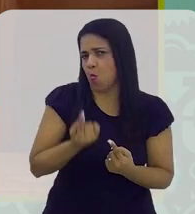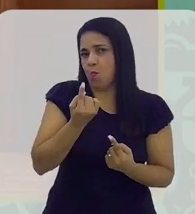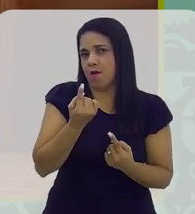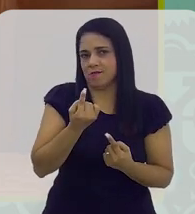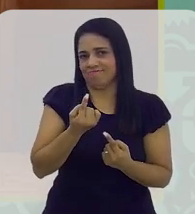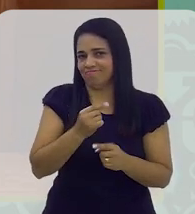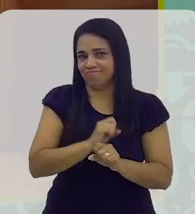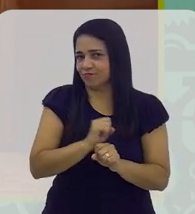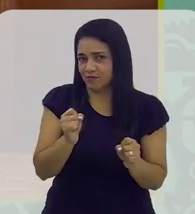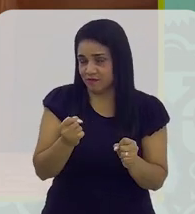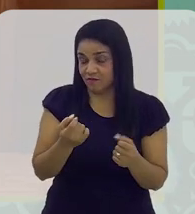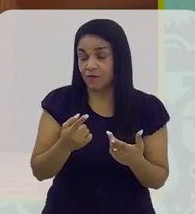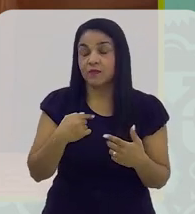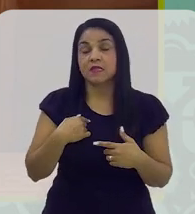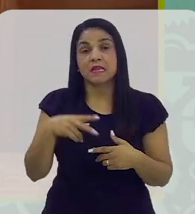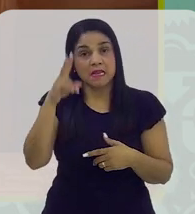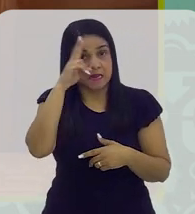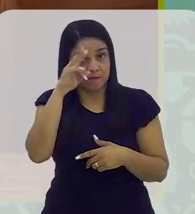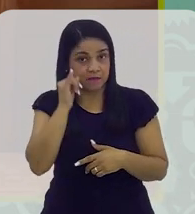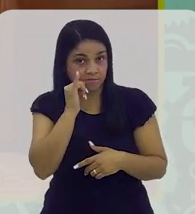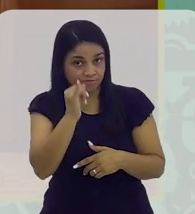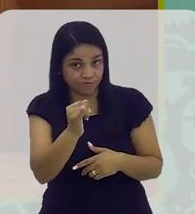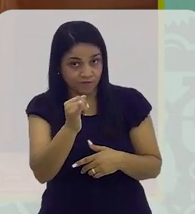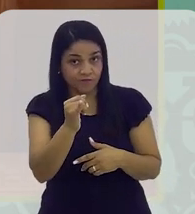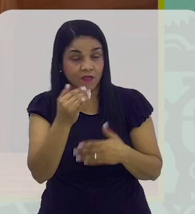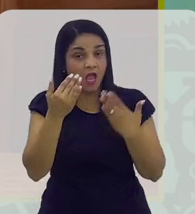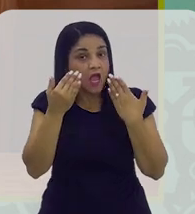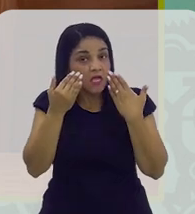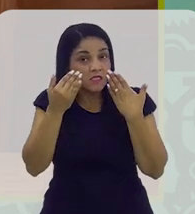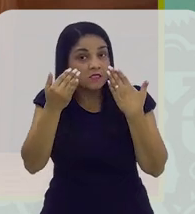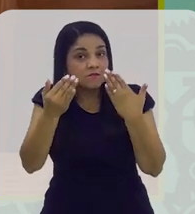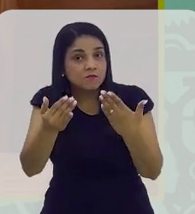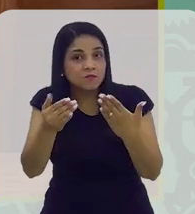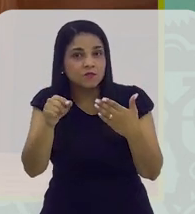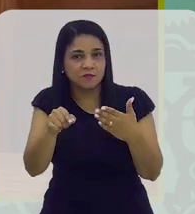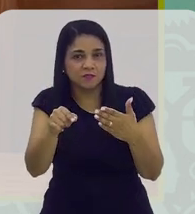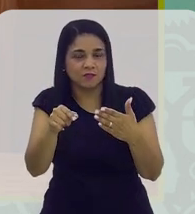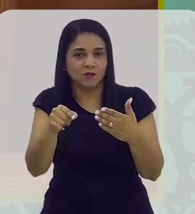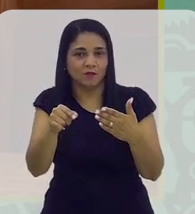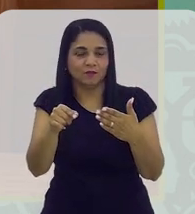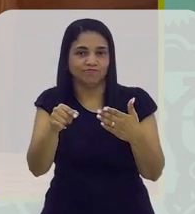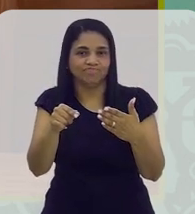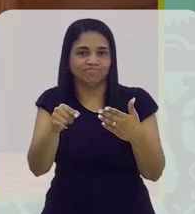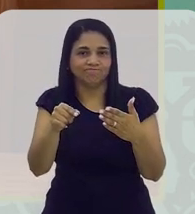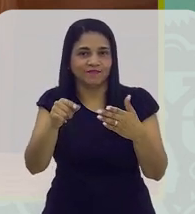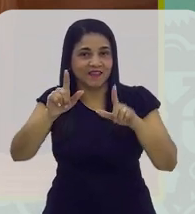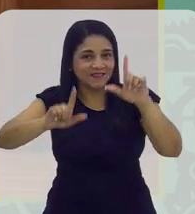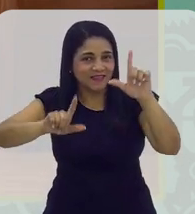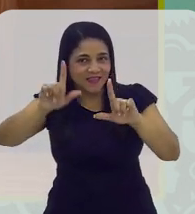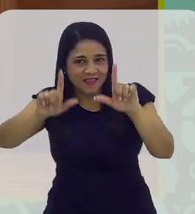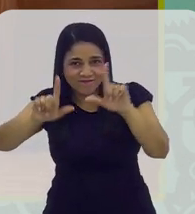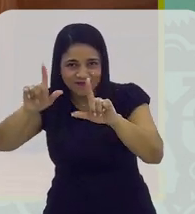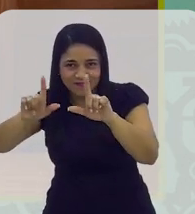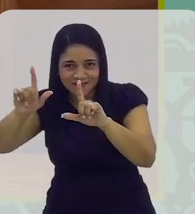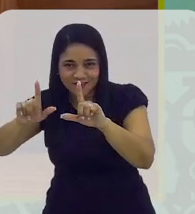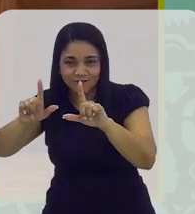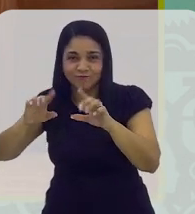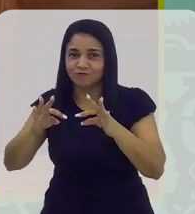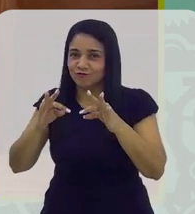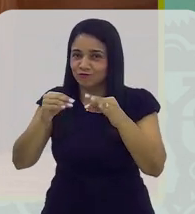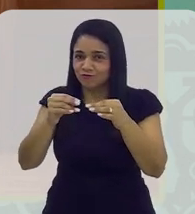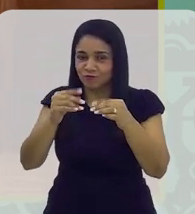coisa só. E vale lembrar também que a própria exposição que aconteceu dos casos,